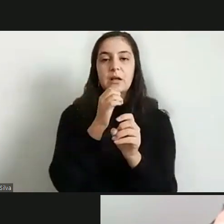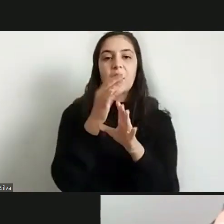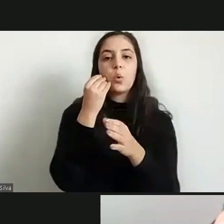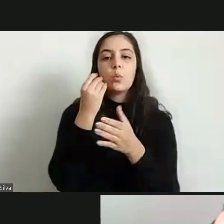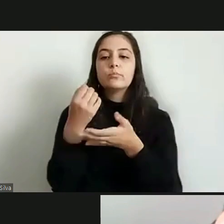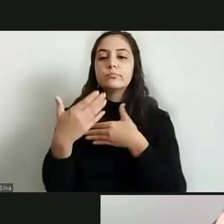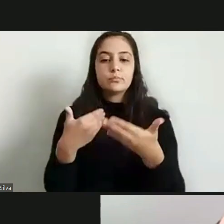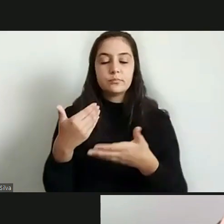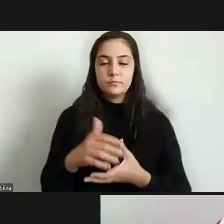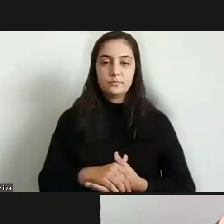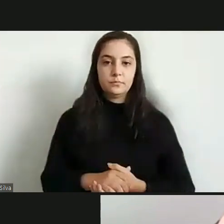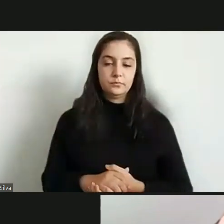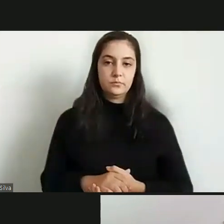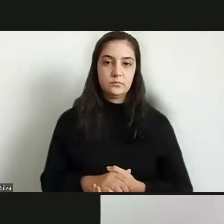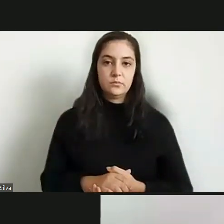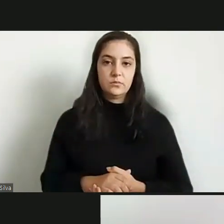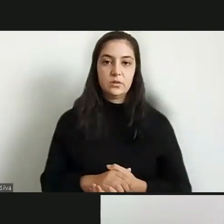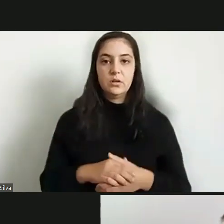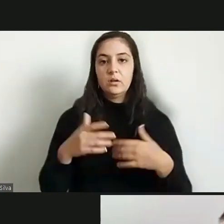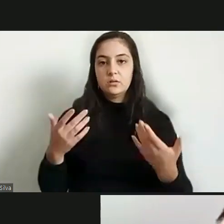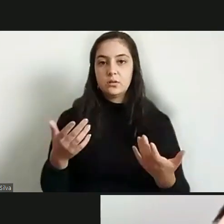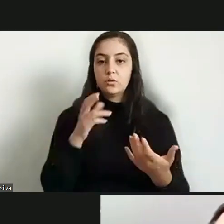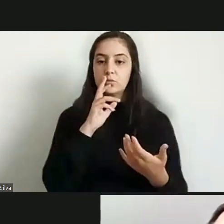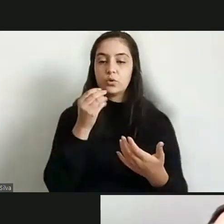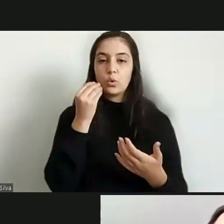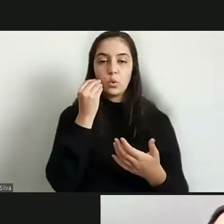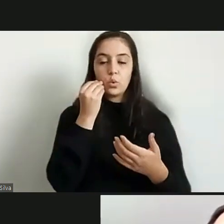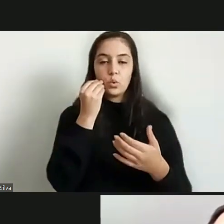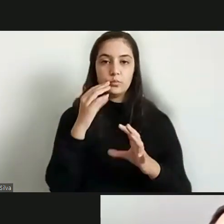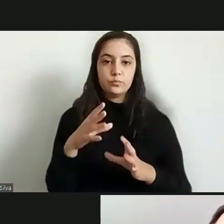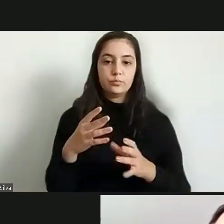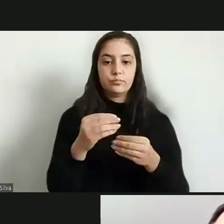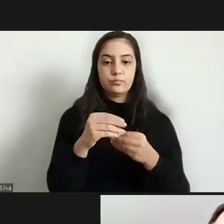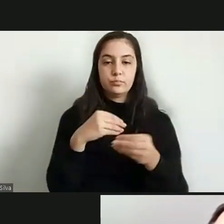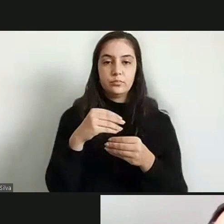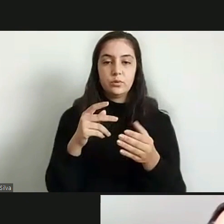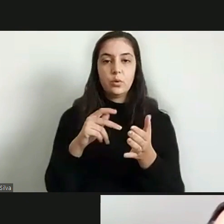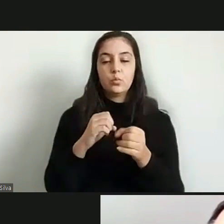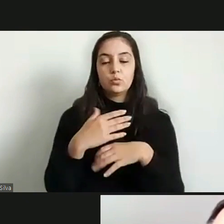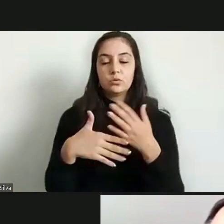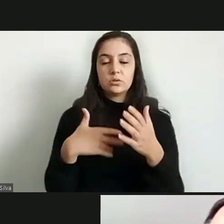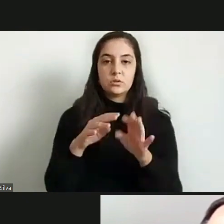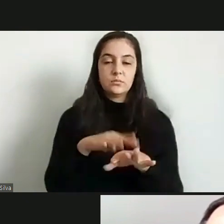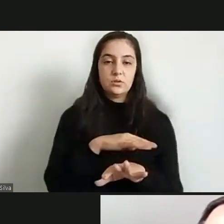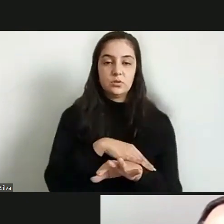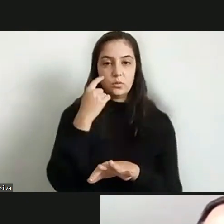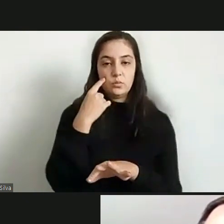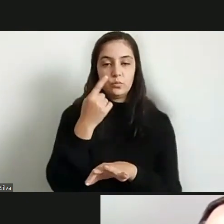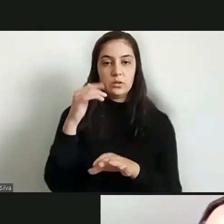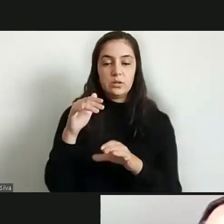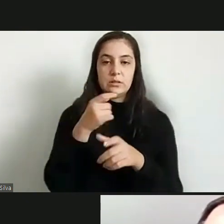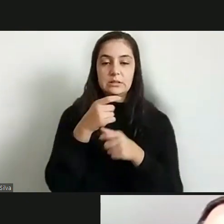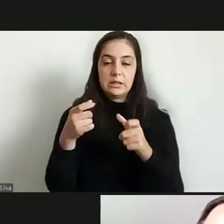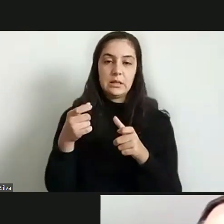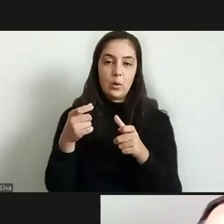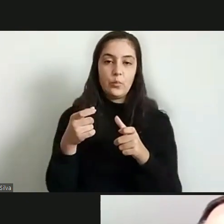acontece. Portanto, na resposta ao como superar a conjugação entre ser-se técnico da administração pública e cidadão,